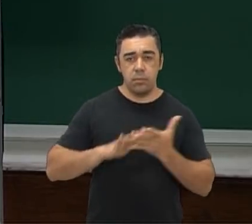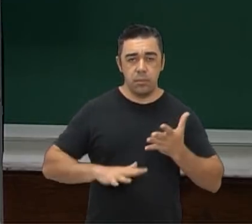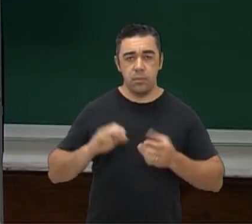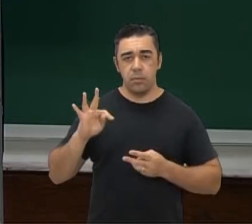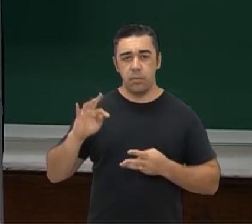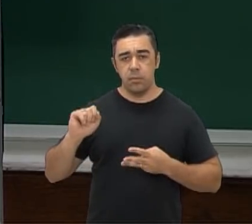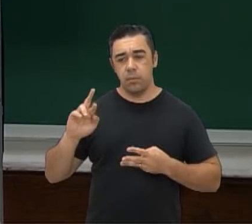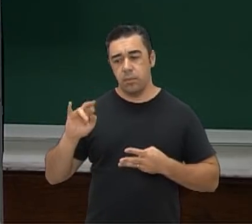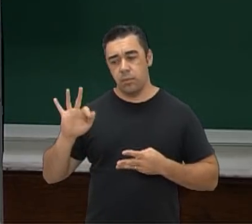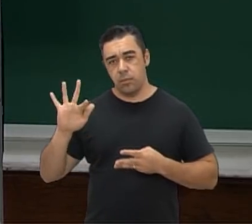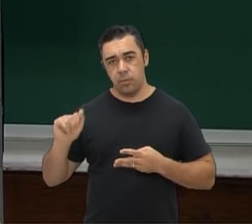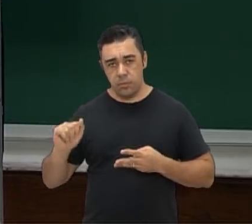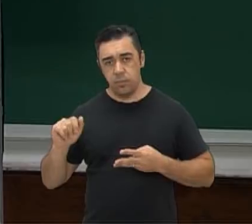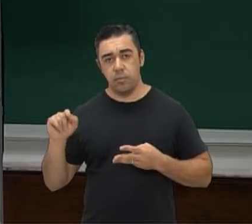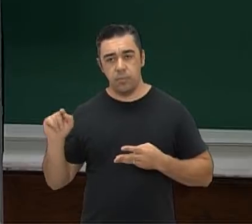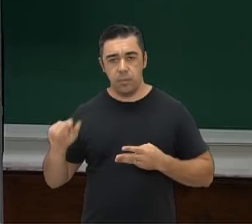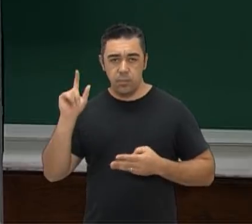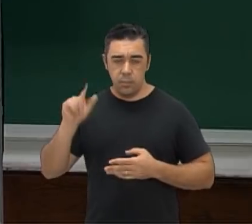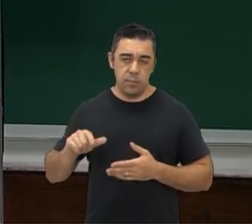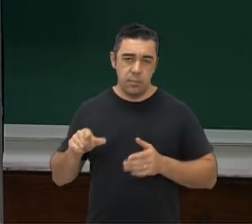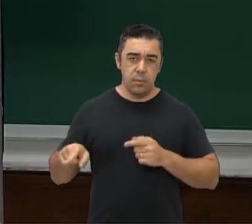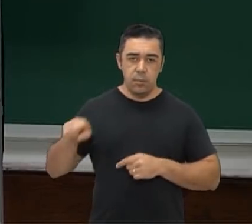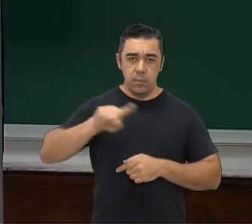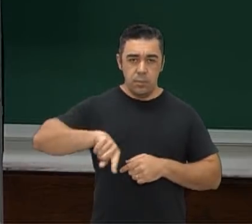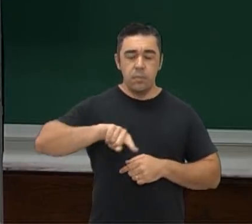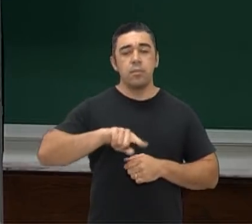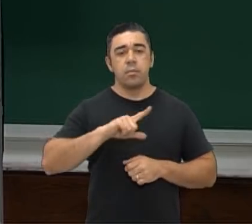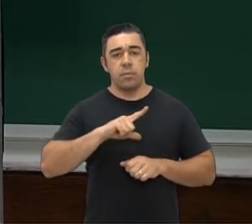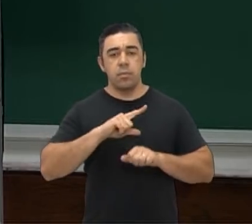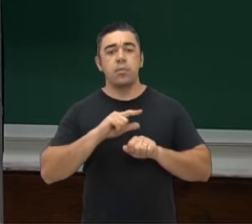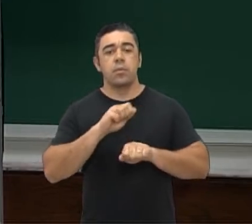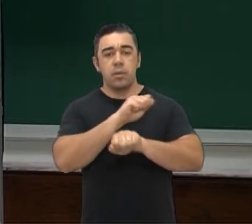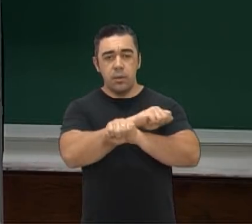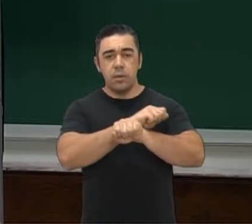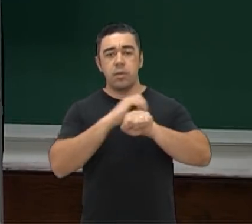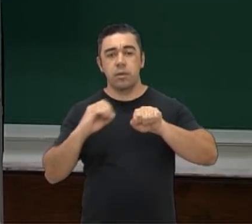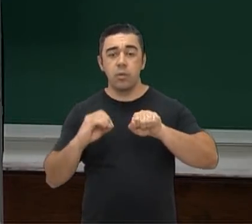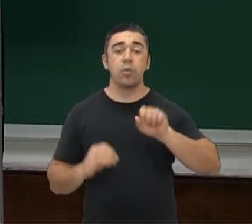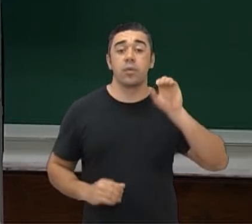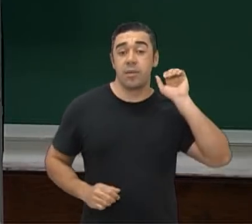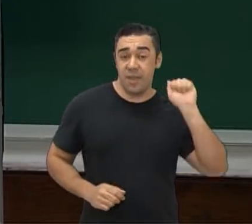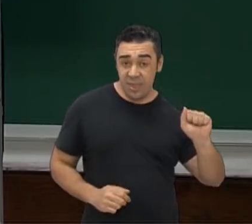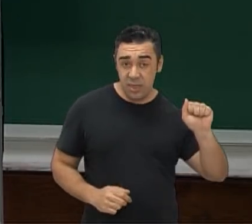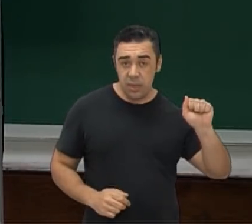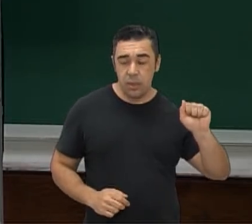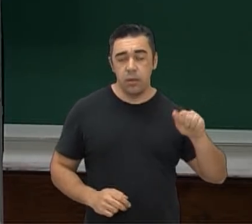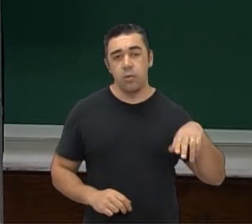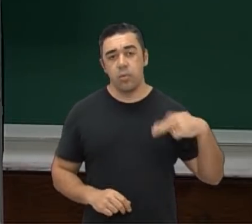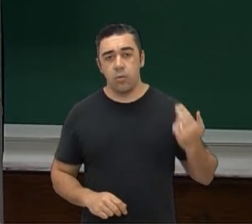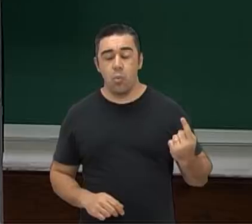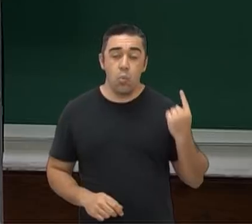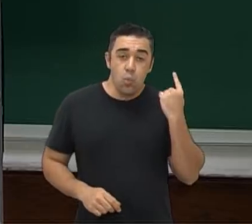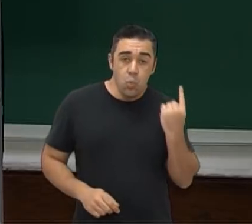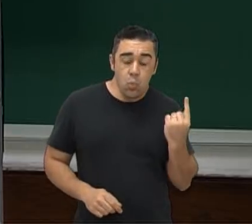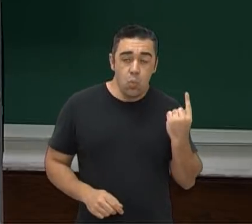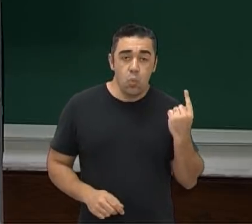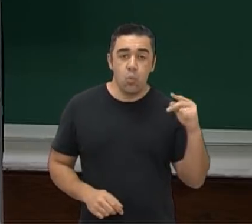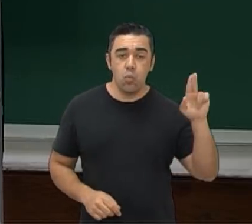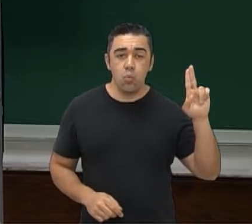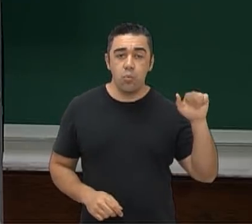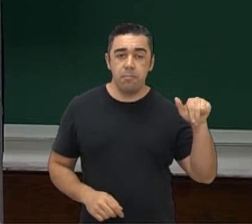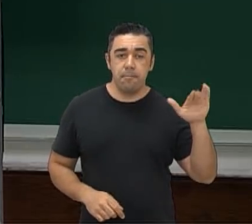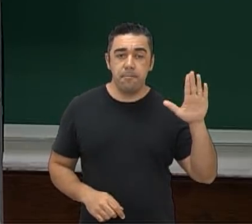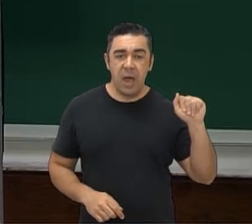pode anteceder a esses substantivos o artigo definido a, né? Ou o indefinido uma também, né? Eu posso dizer